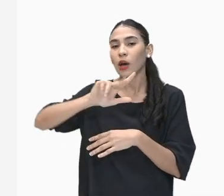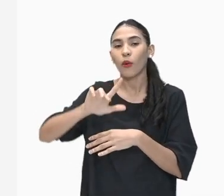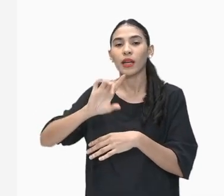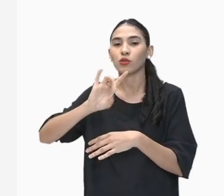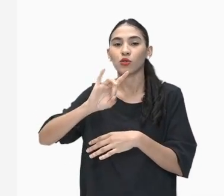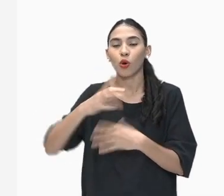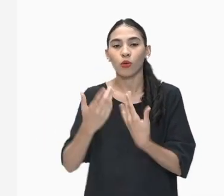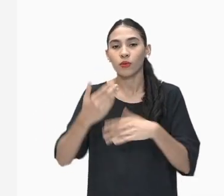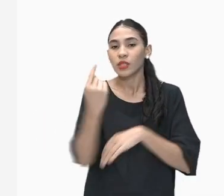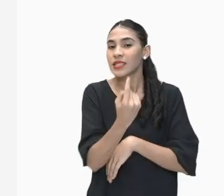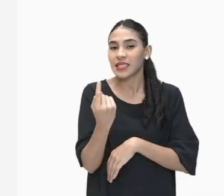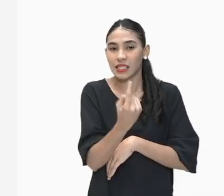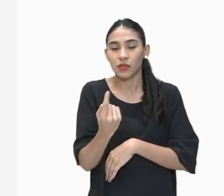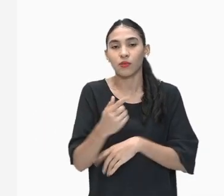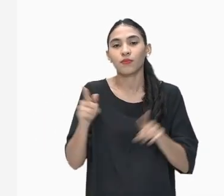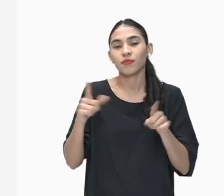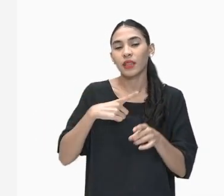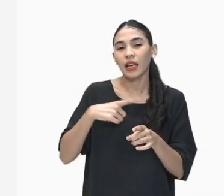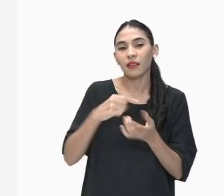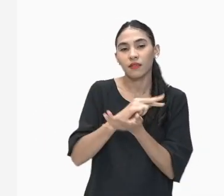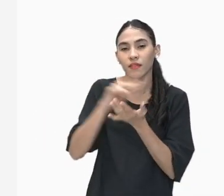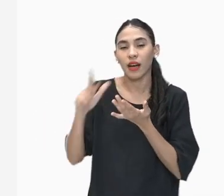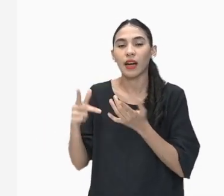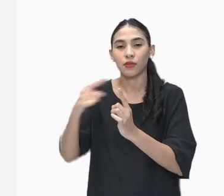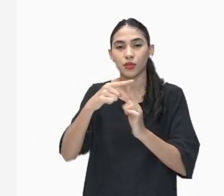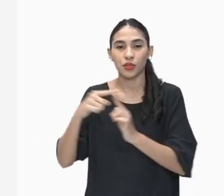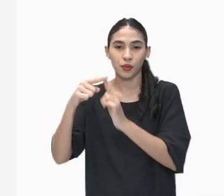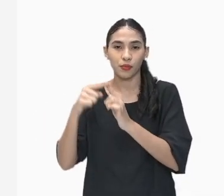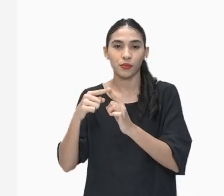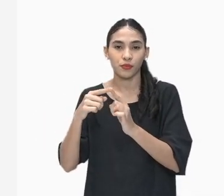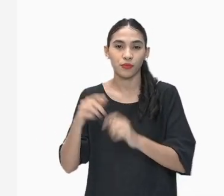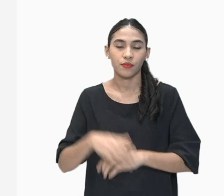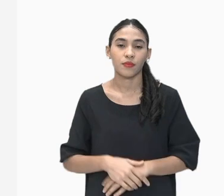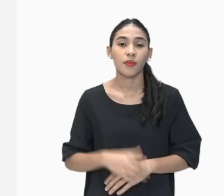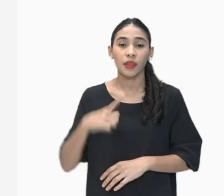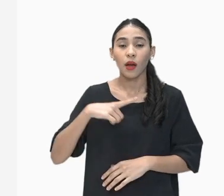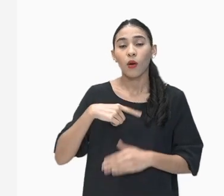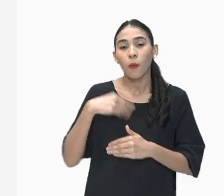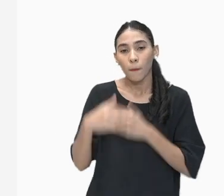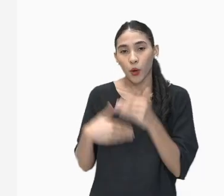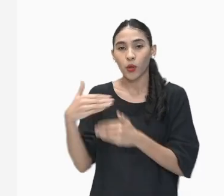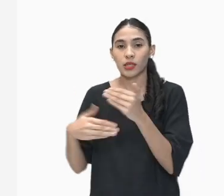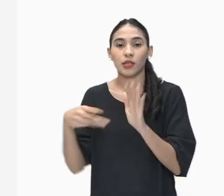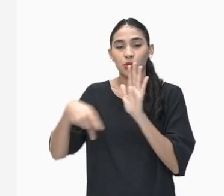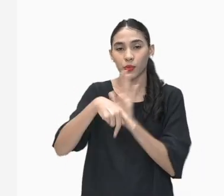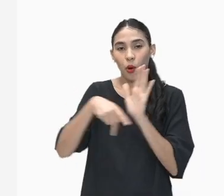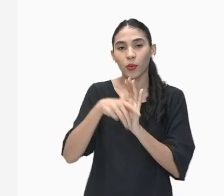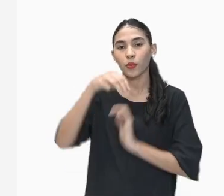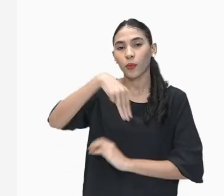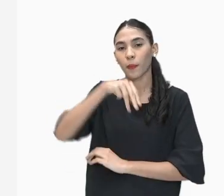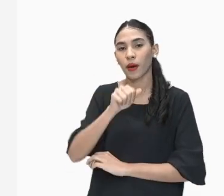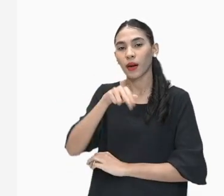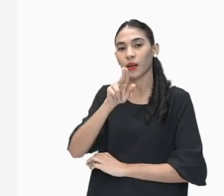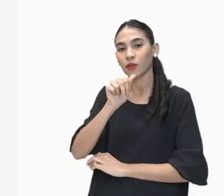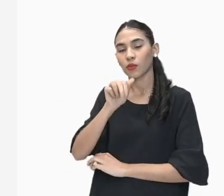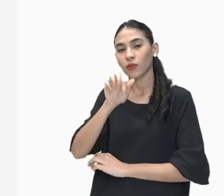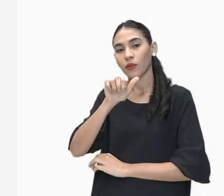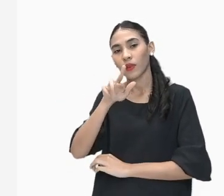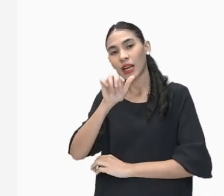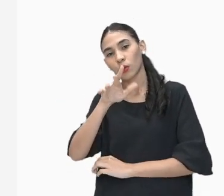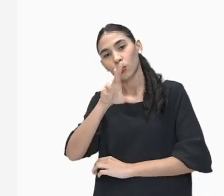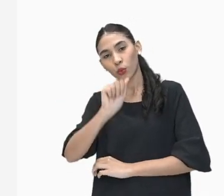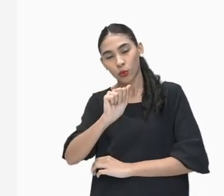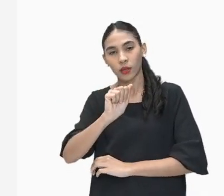produção, ele vai ter pessoas que vão trabalhar com ele. Então aí nós vamos estar no processo de manufatura, que daqui a pouco nós vamos chegar